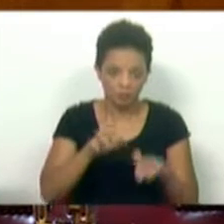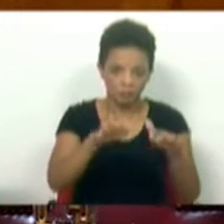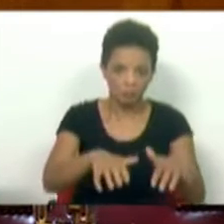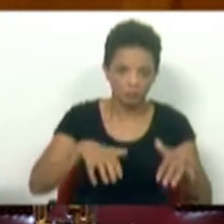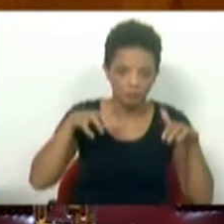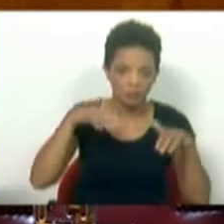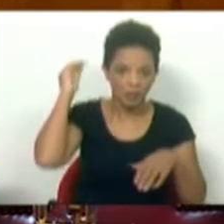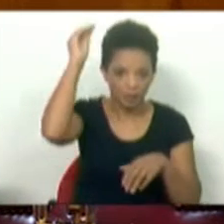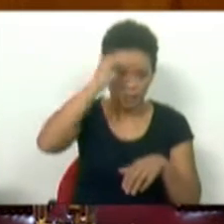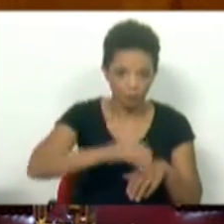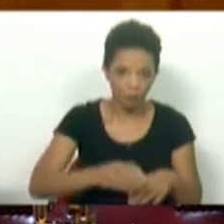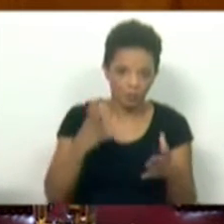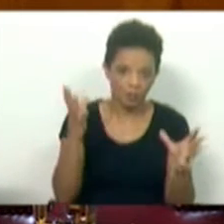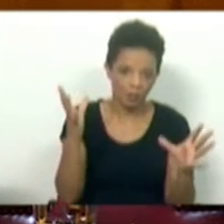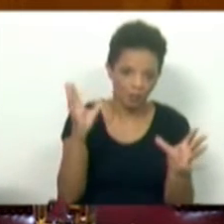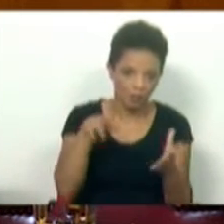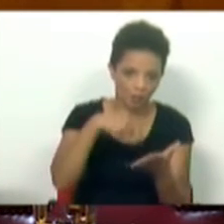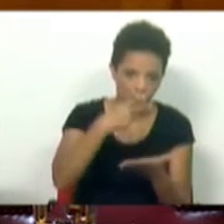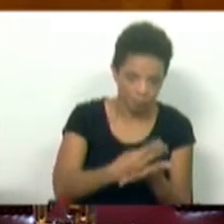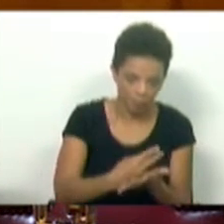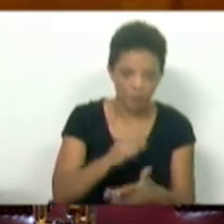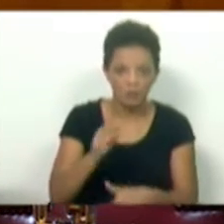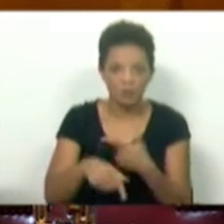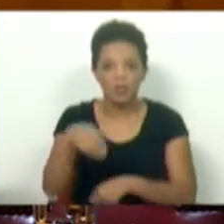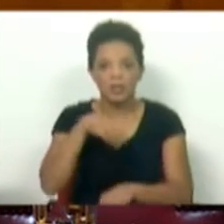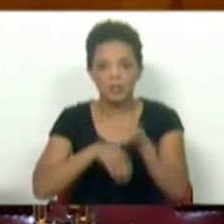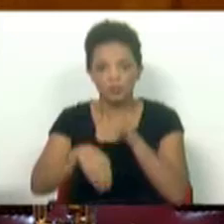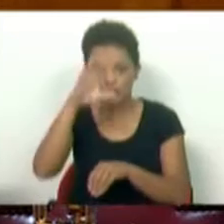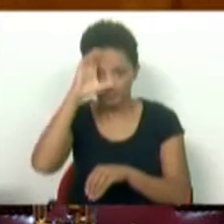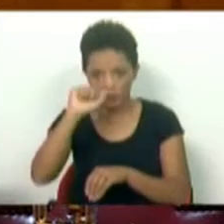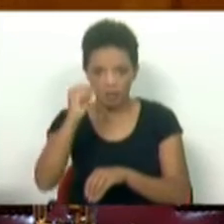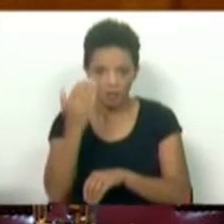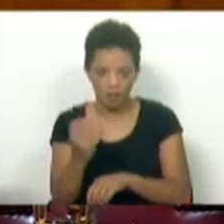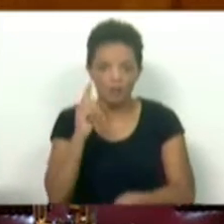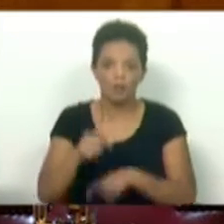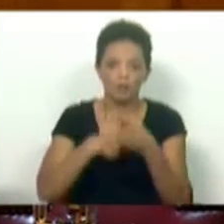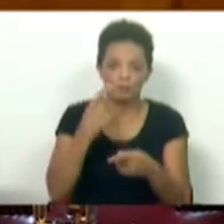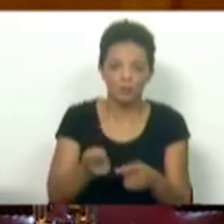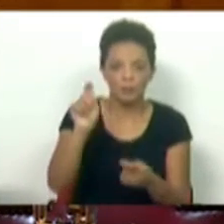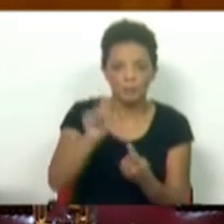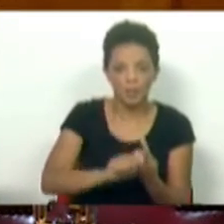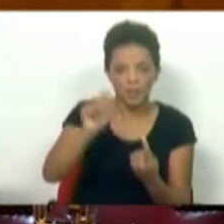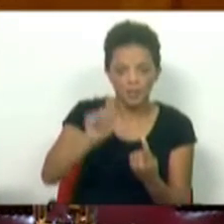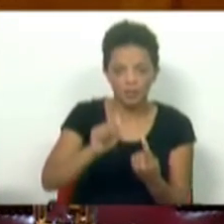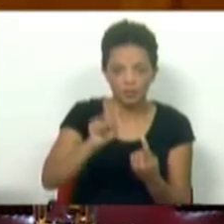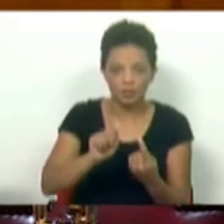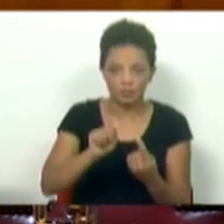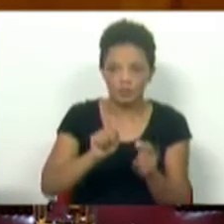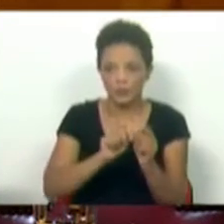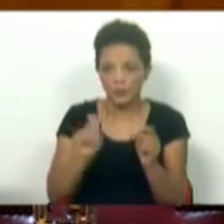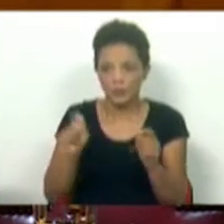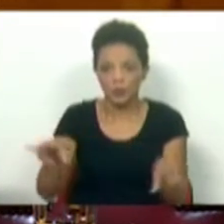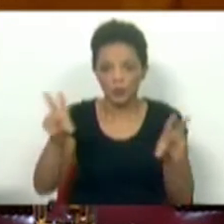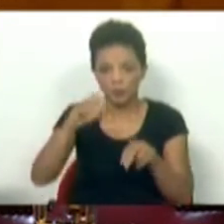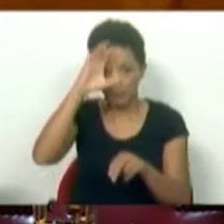República foi dissolvida, em consequência houve eleições legislativas, depois houve vários meses para tomar posse o novo